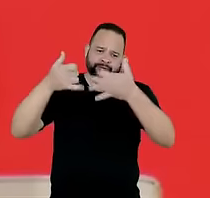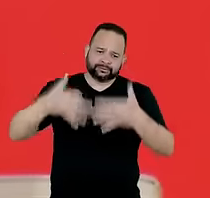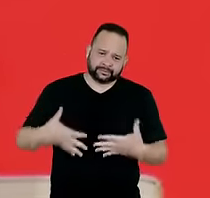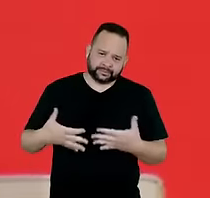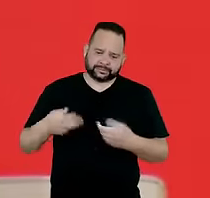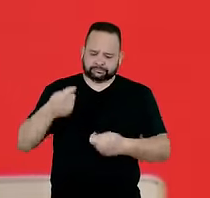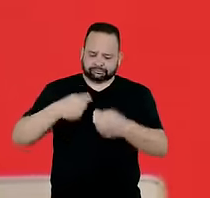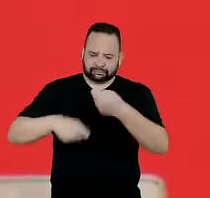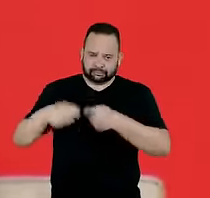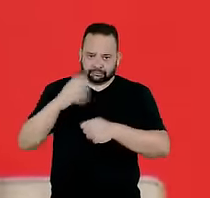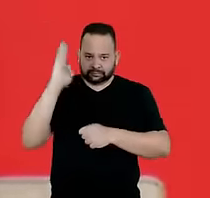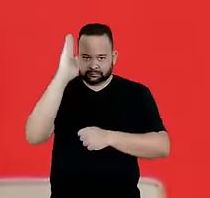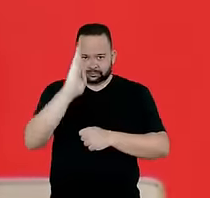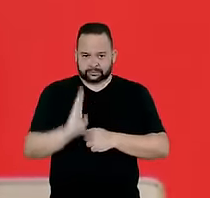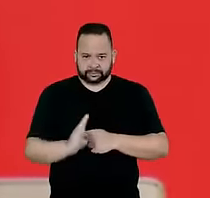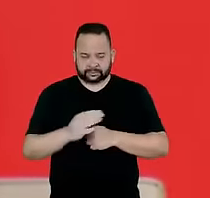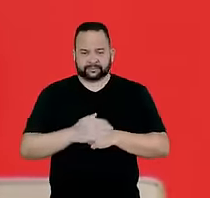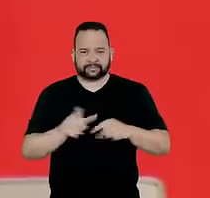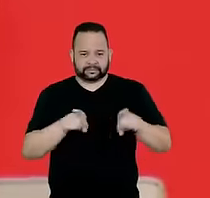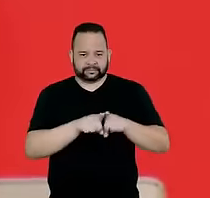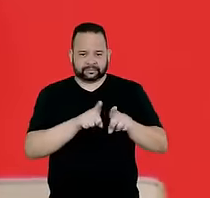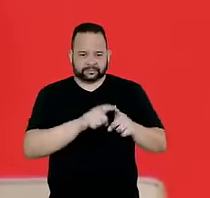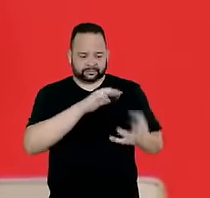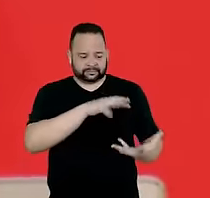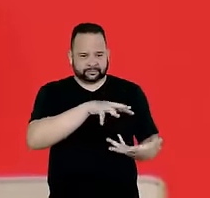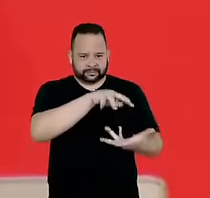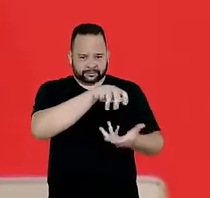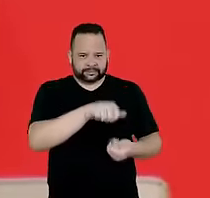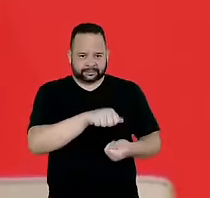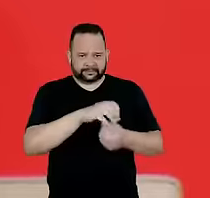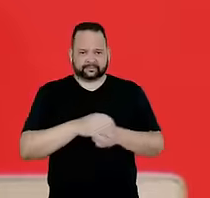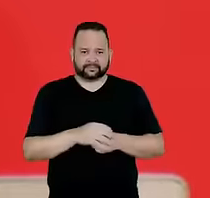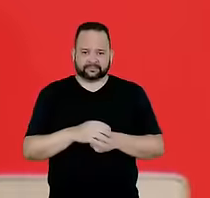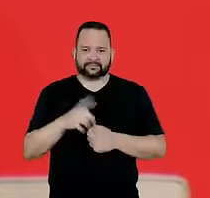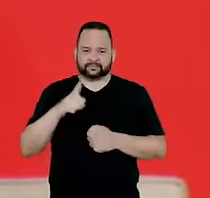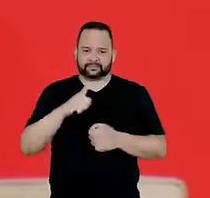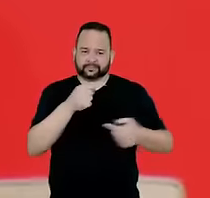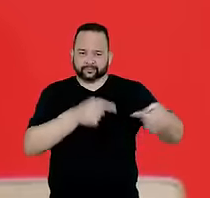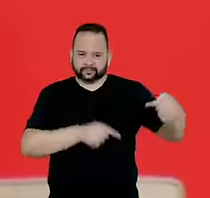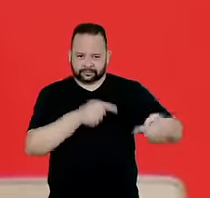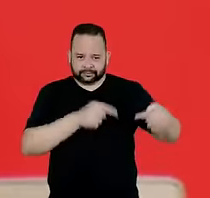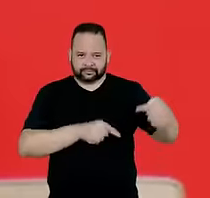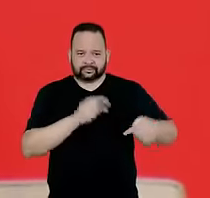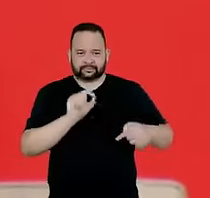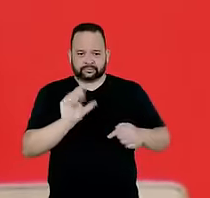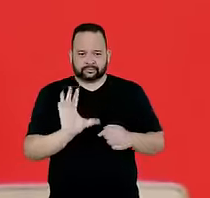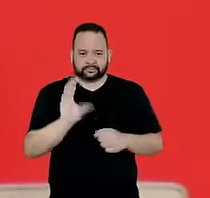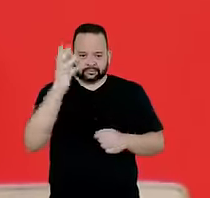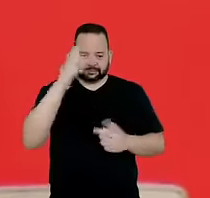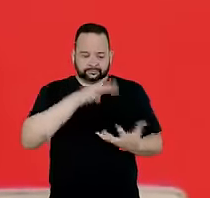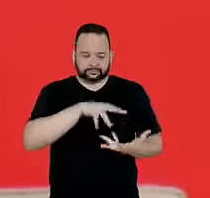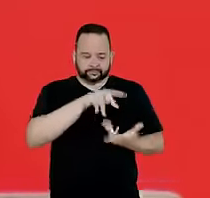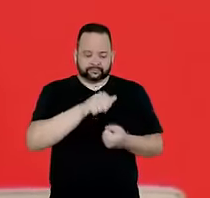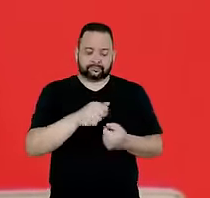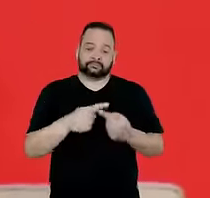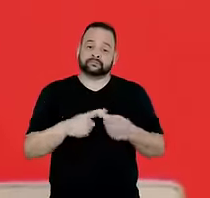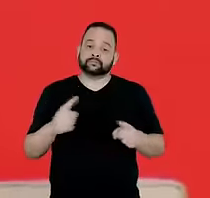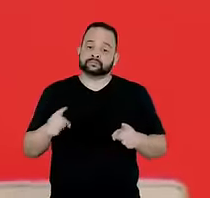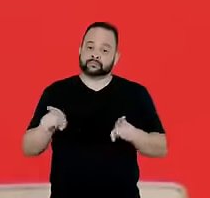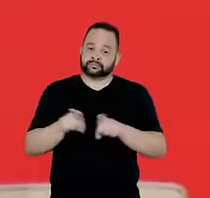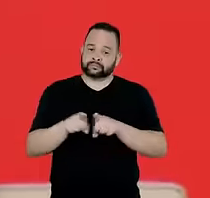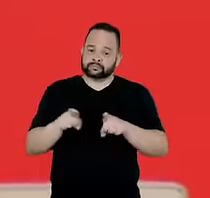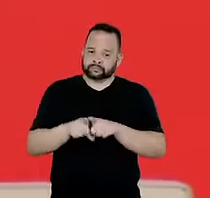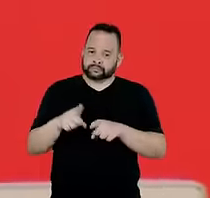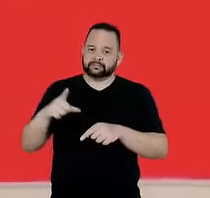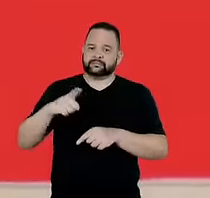acho que o cenário Global tem dominado aí as atenções mas a gente também tem tido bastante eh a